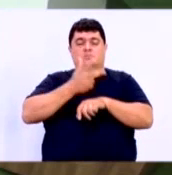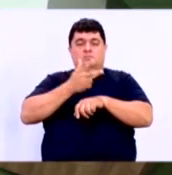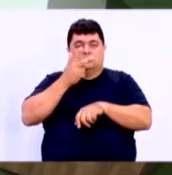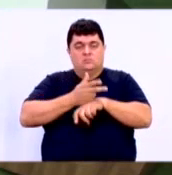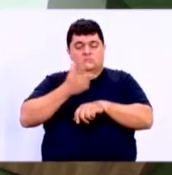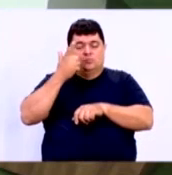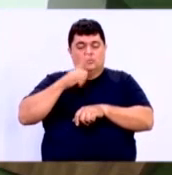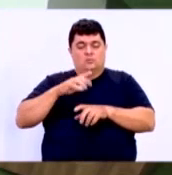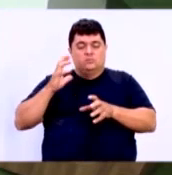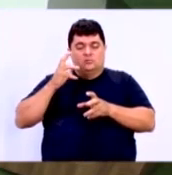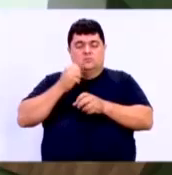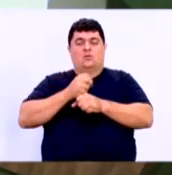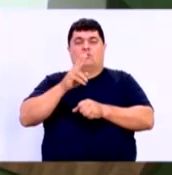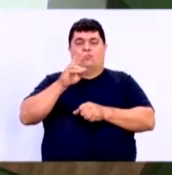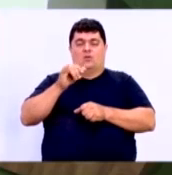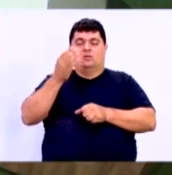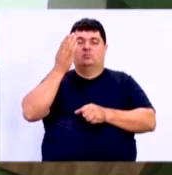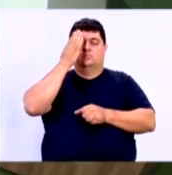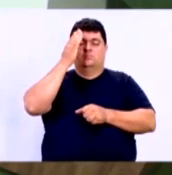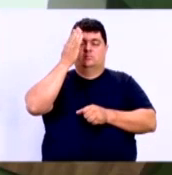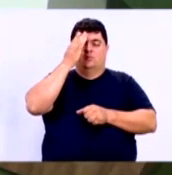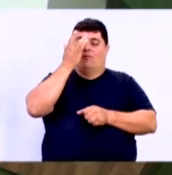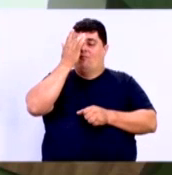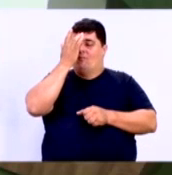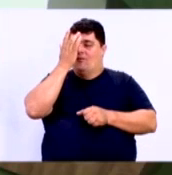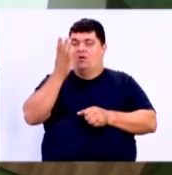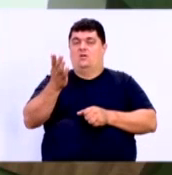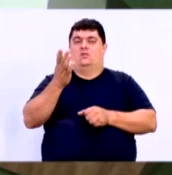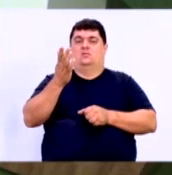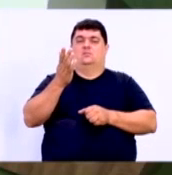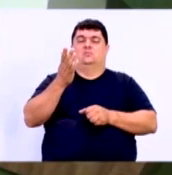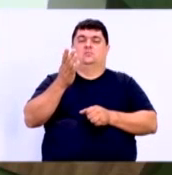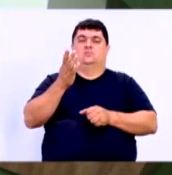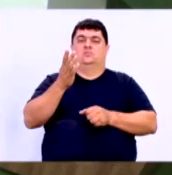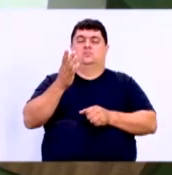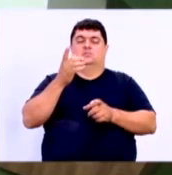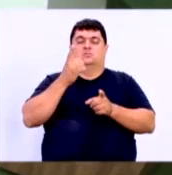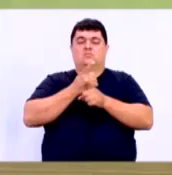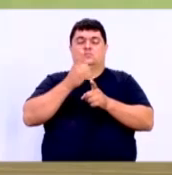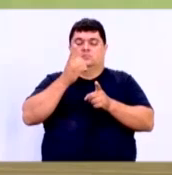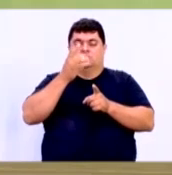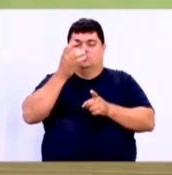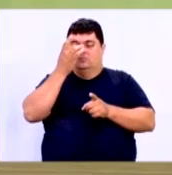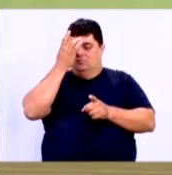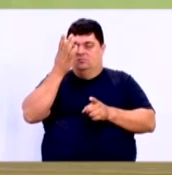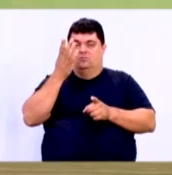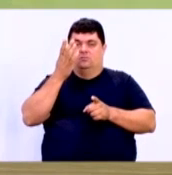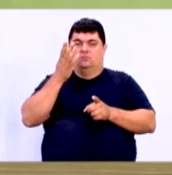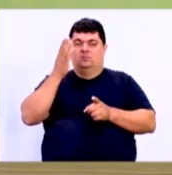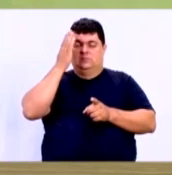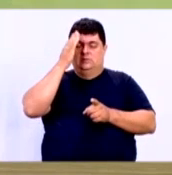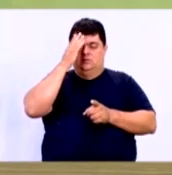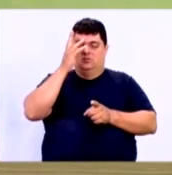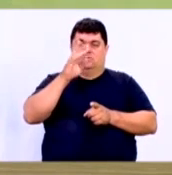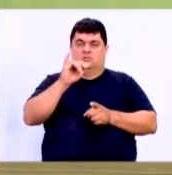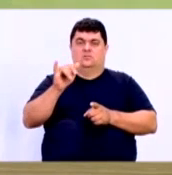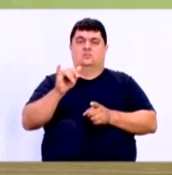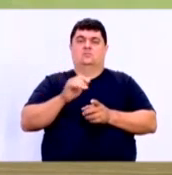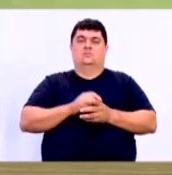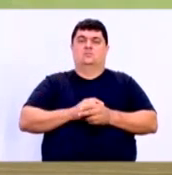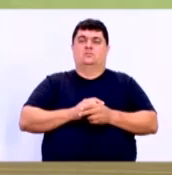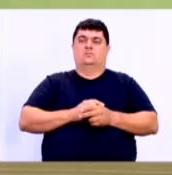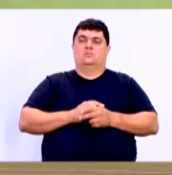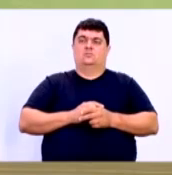essa aula, você vai facilmente identificar os elementos necessários para o seu entendimento,